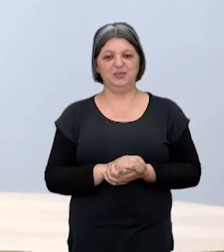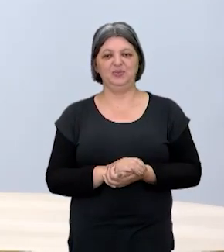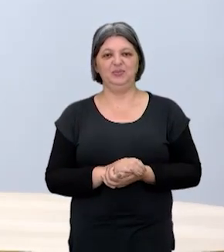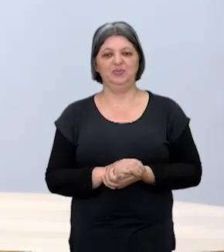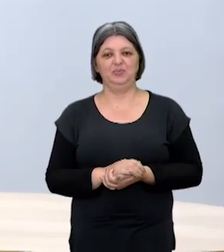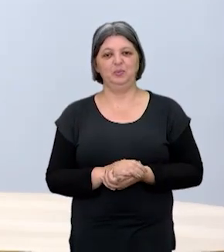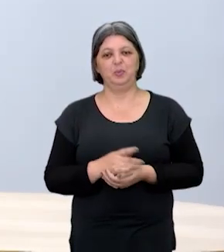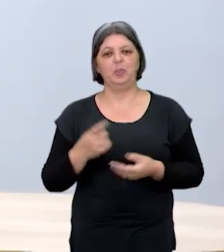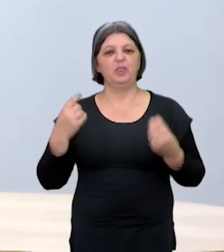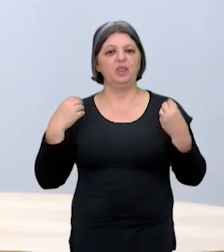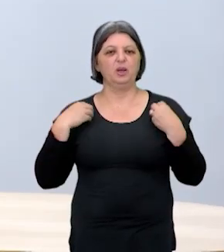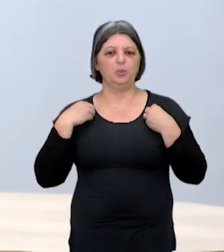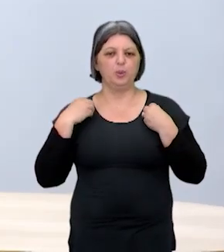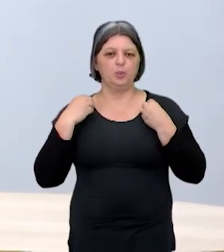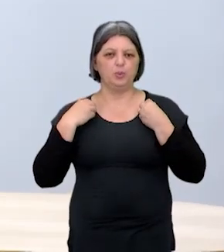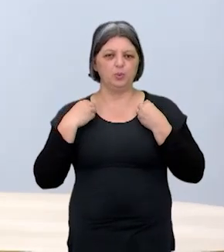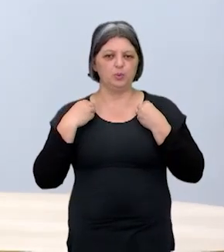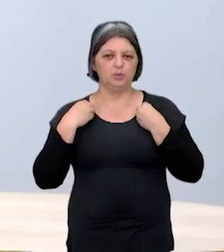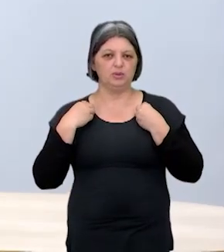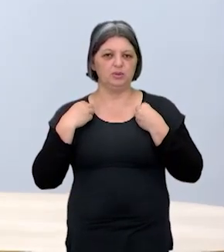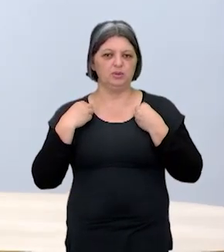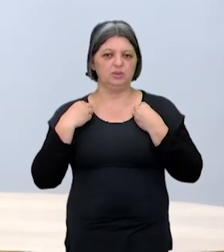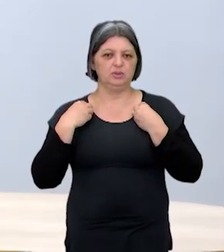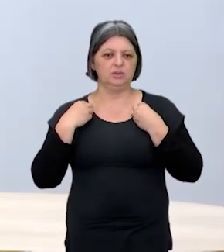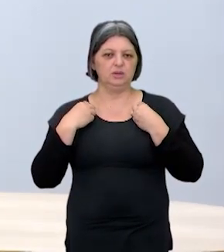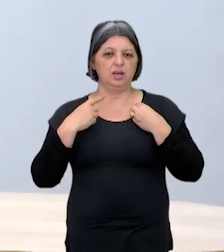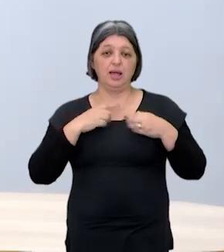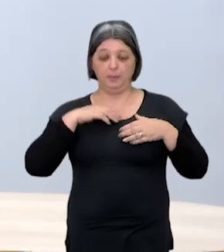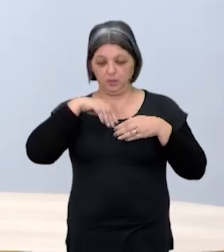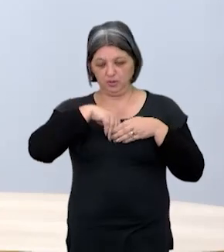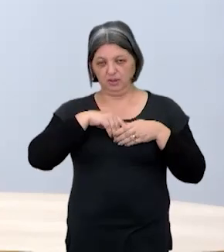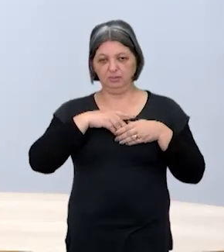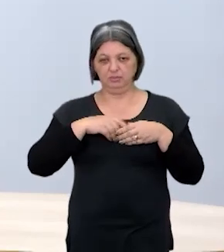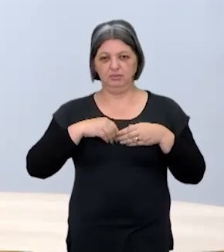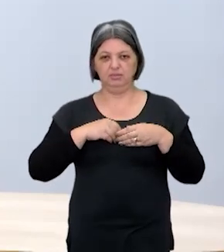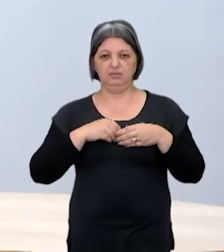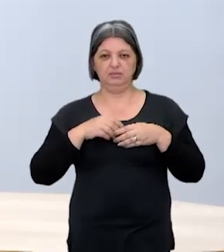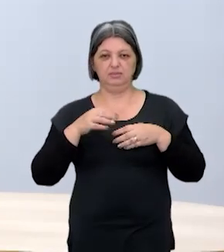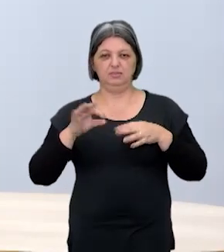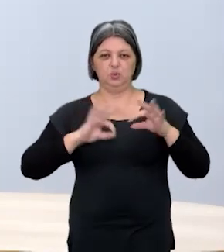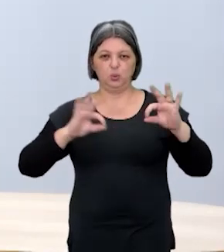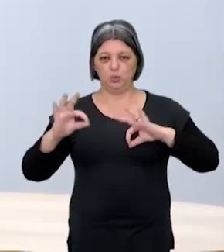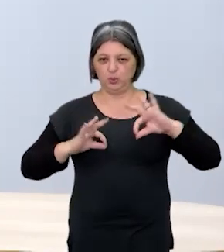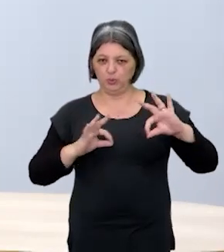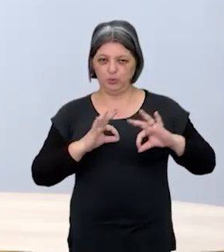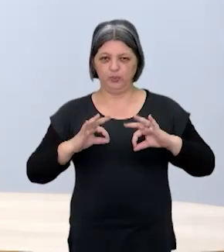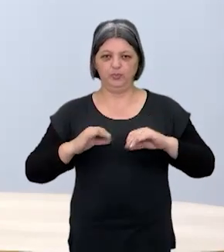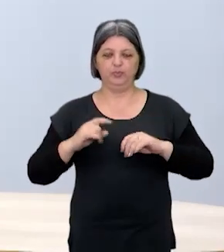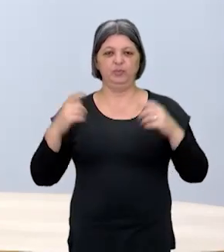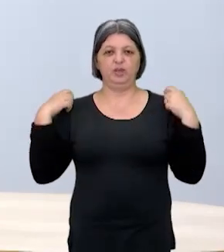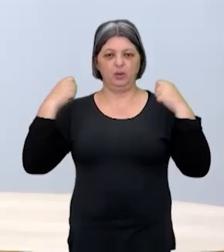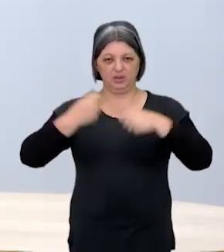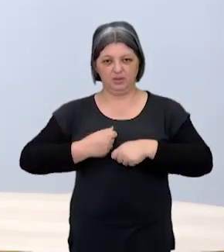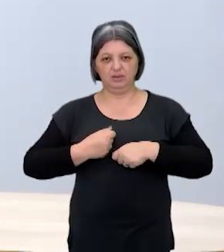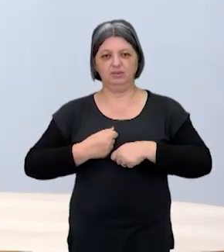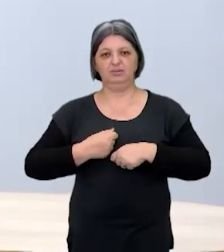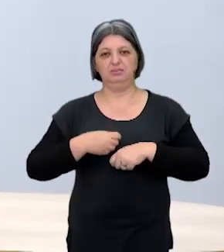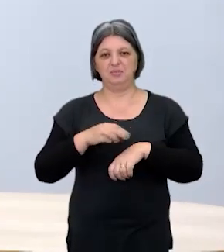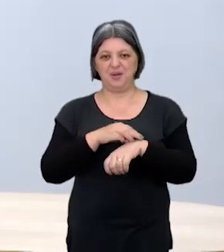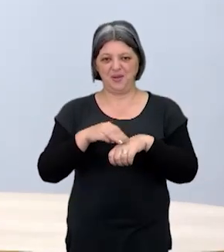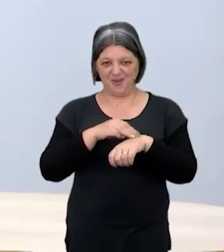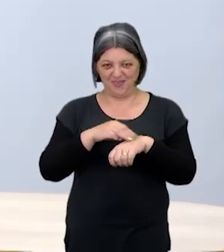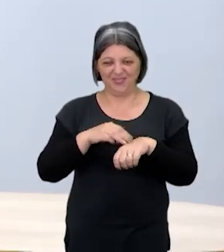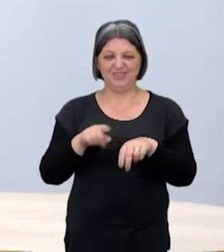Tô com uma blusinha de oncinha, um casaco caramelo e uma